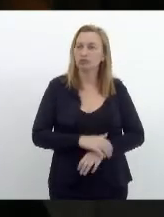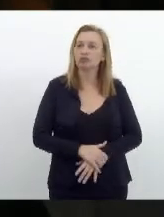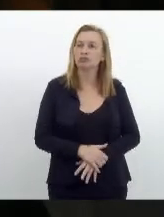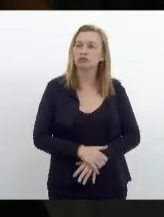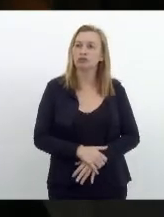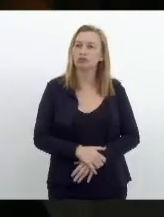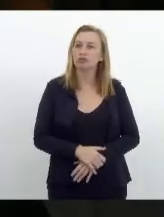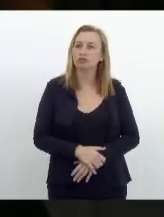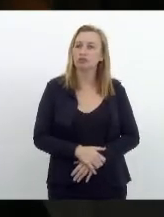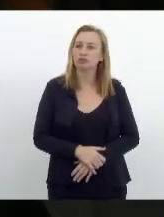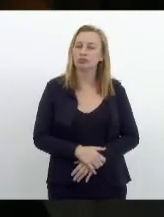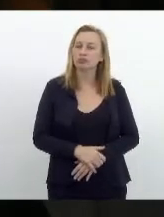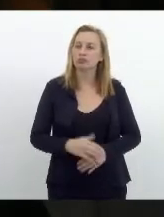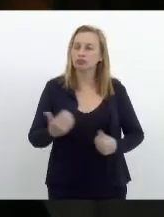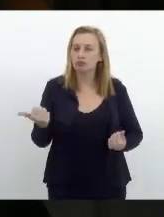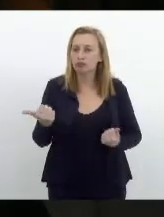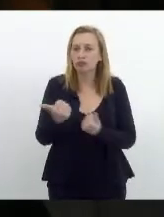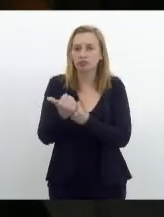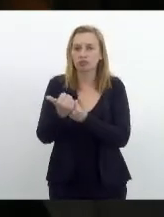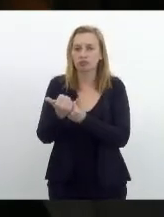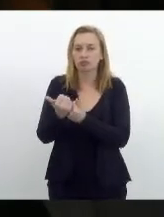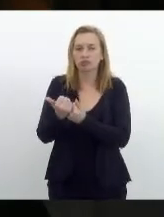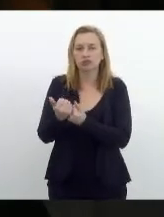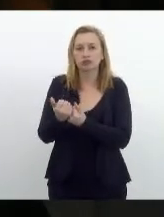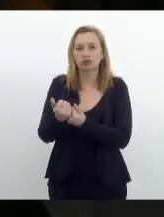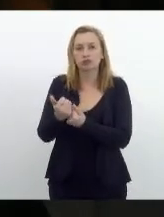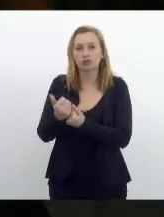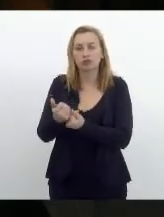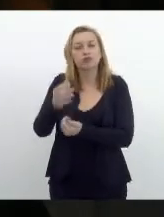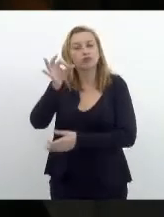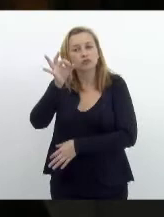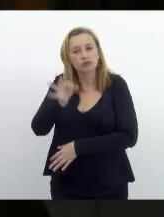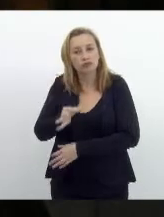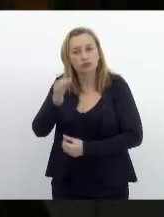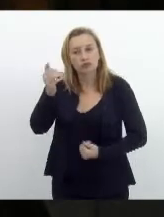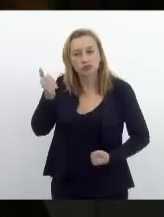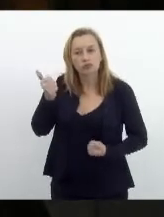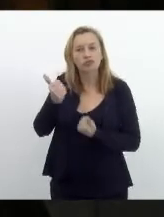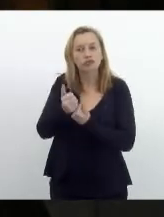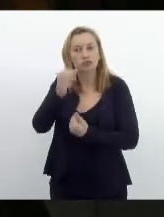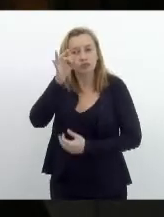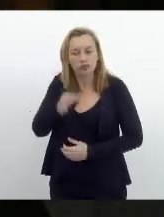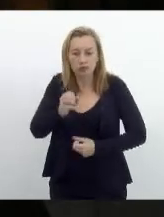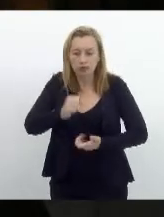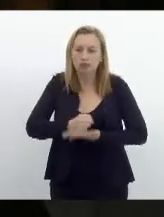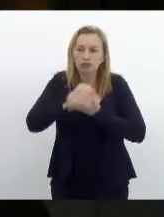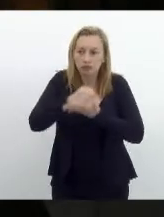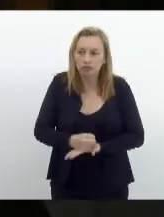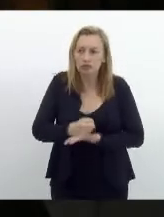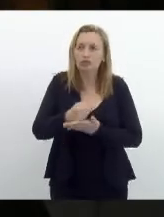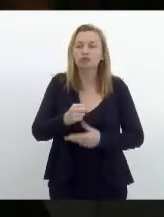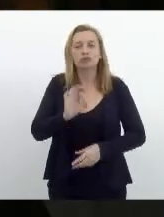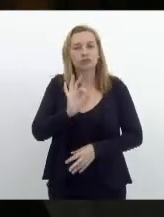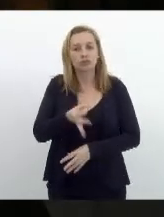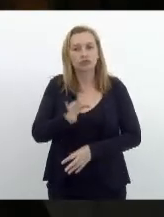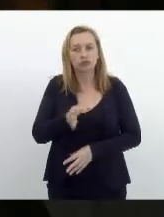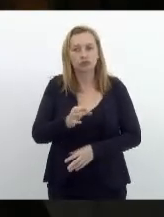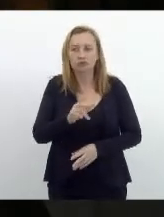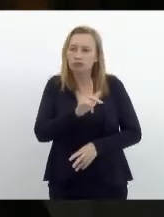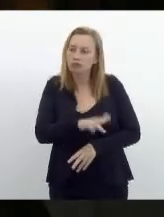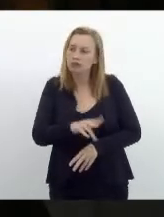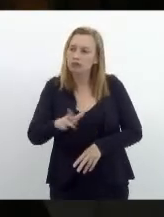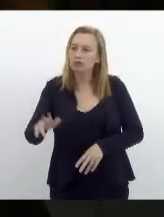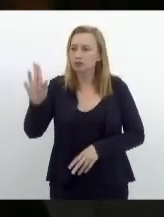tornando uma parceira confiável, uma apoiadora firme e determinada das